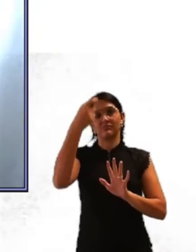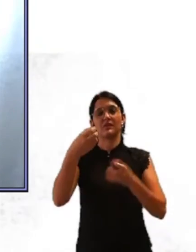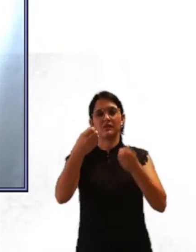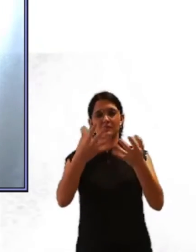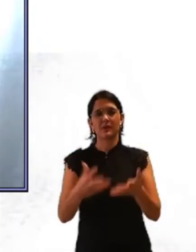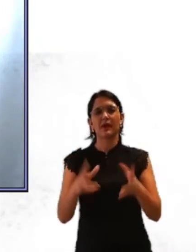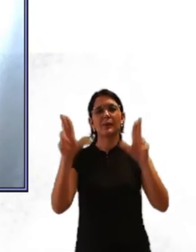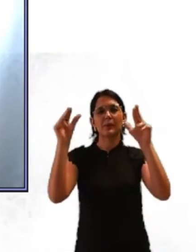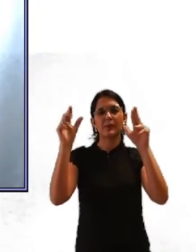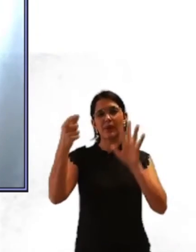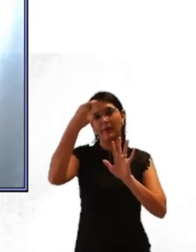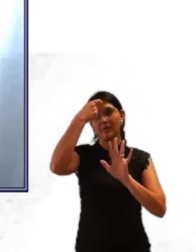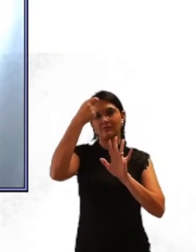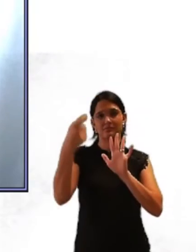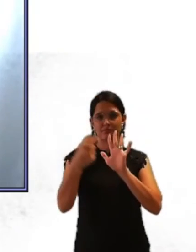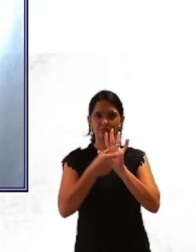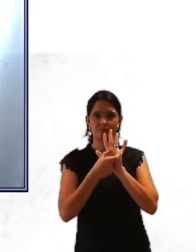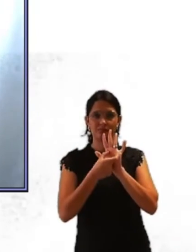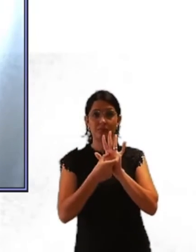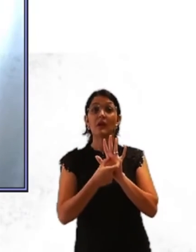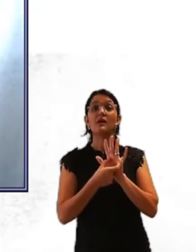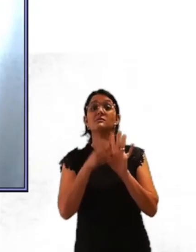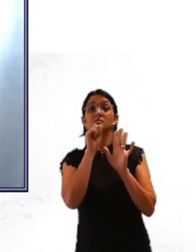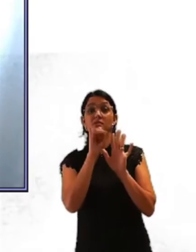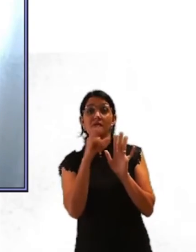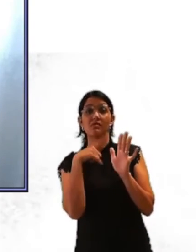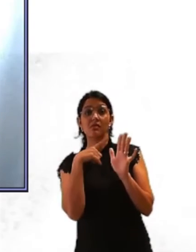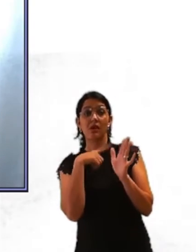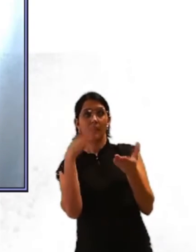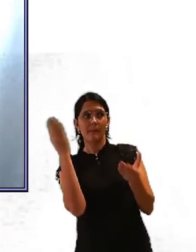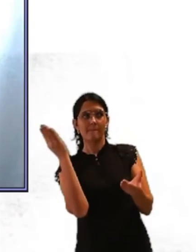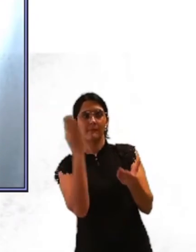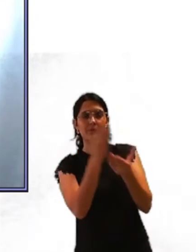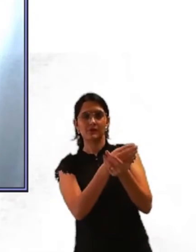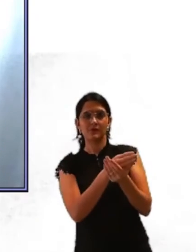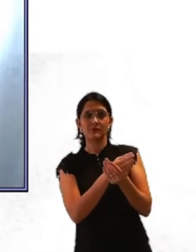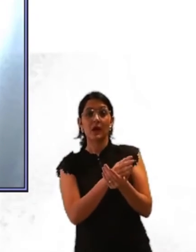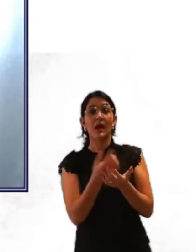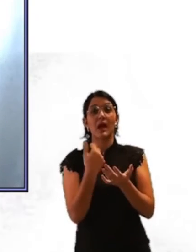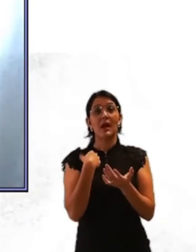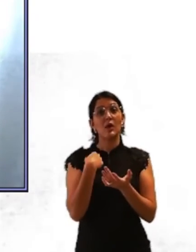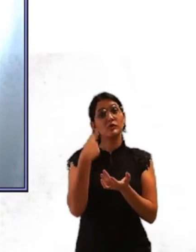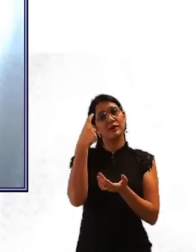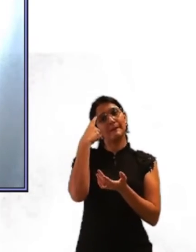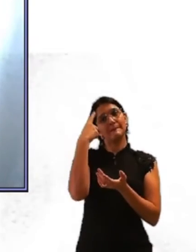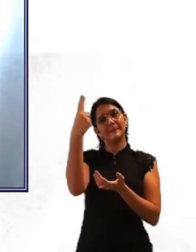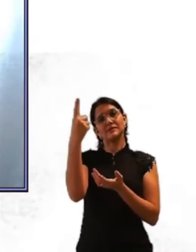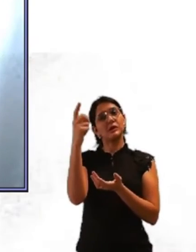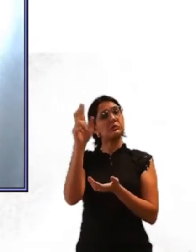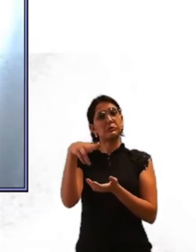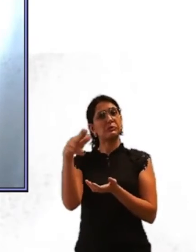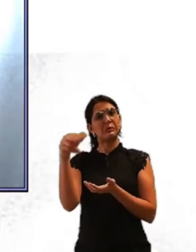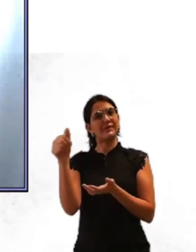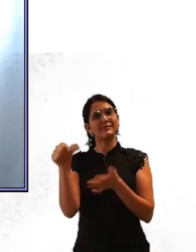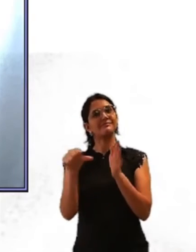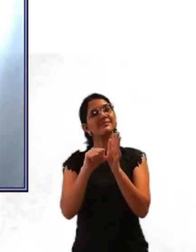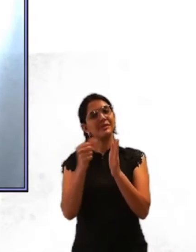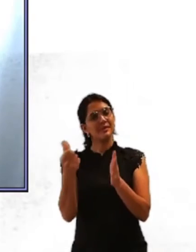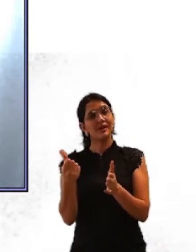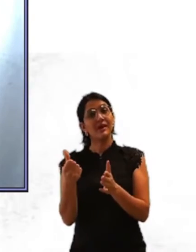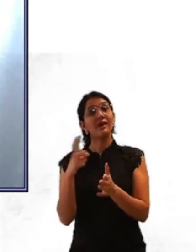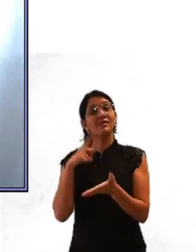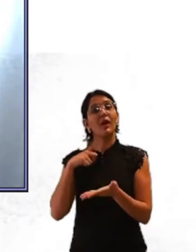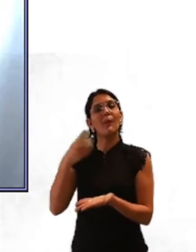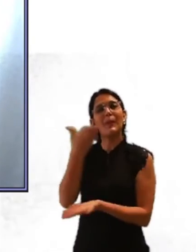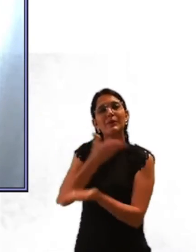Né? Nesses casos, e aí, assim, sinceramente, eu nunca tinha pensado nessa perspectiva, como é que é uma